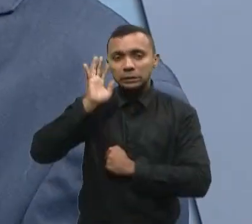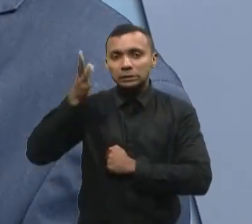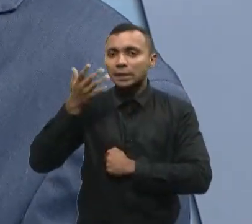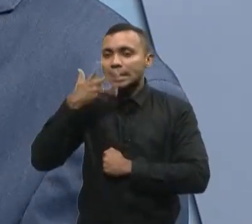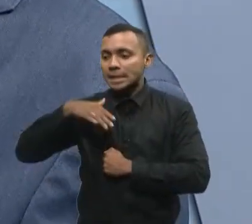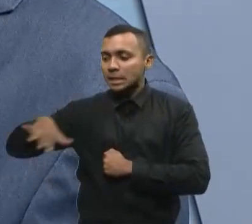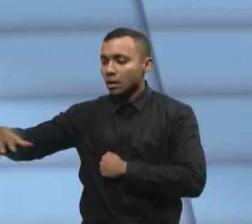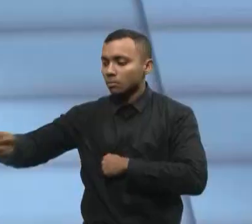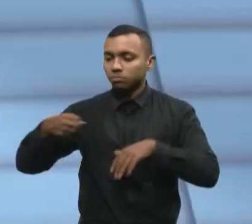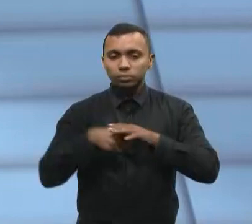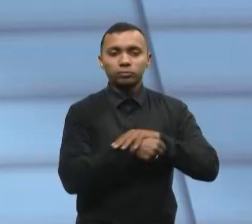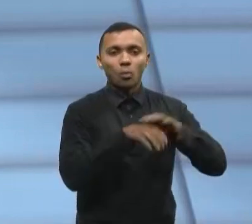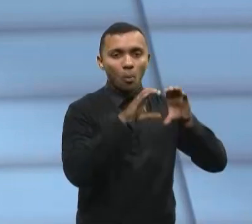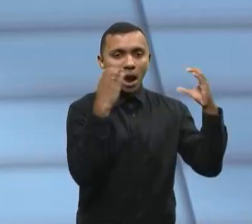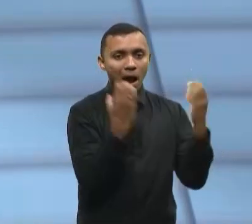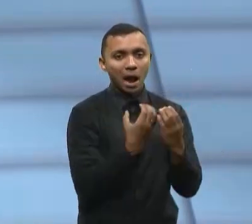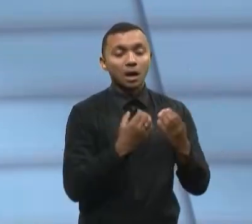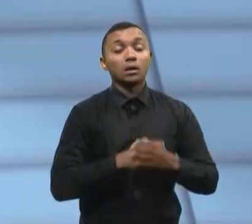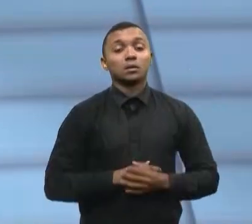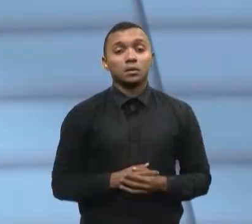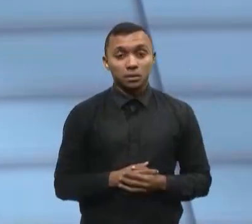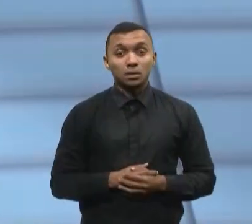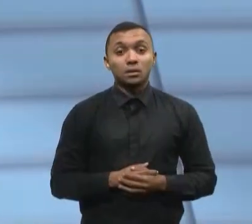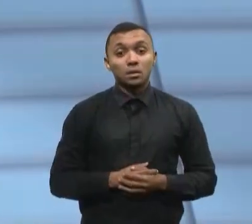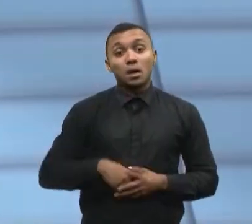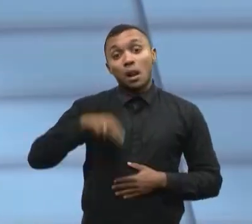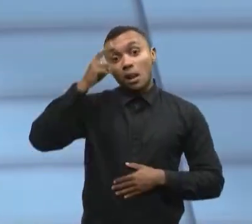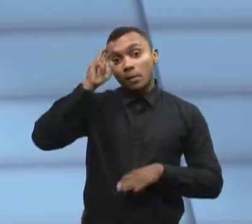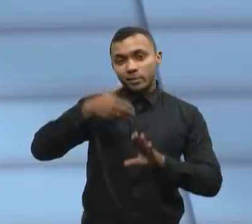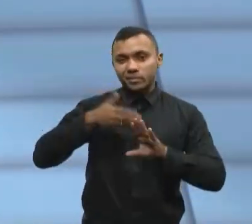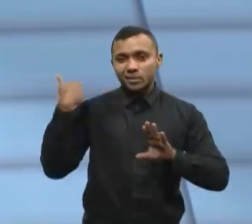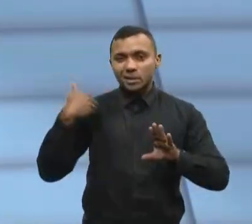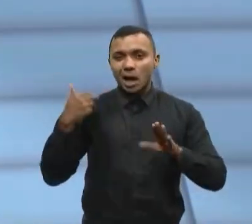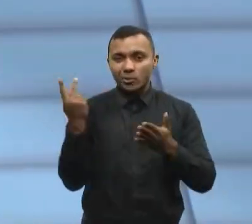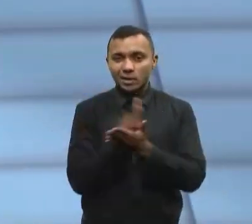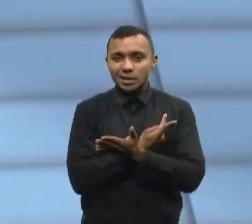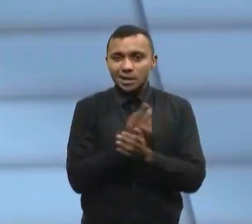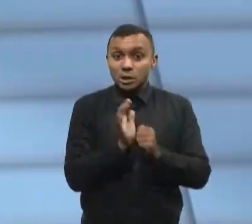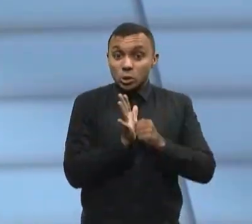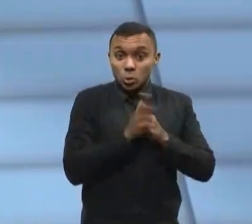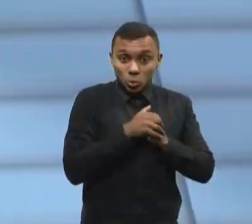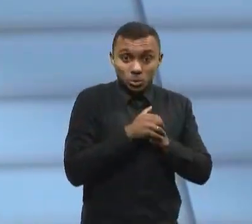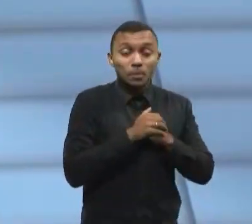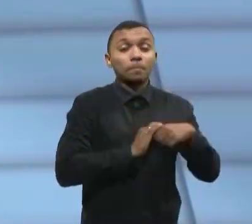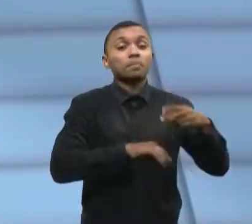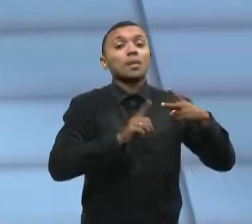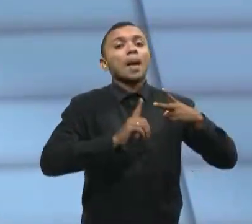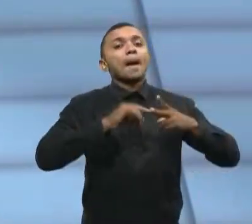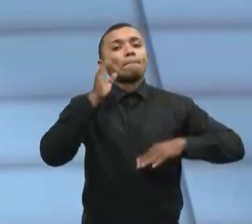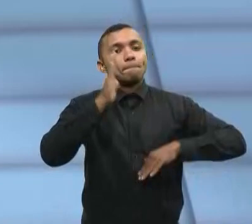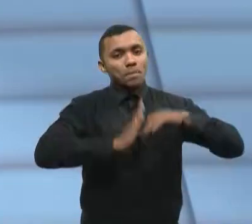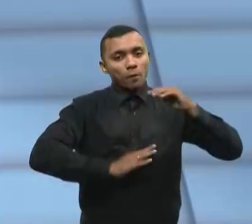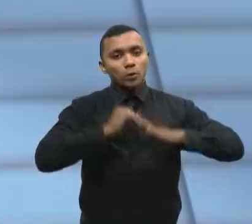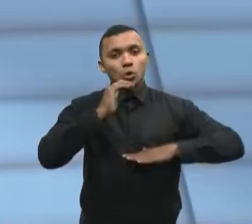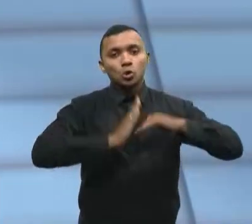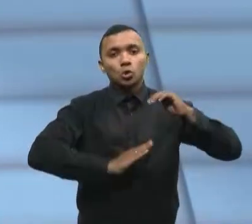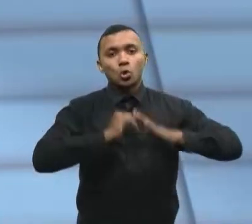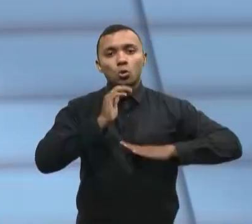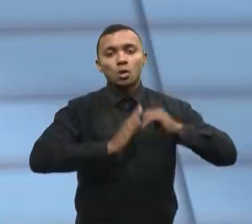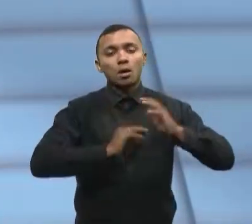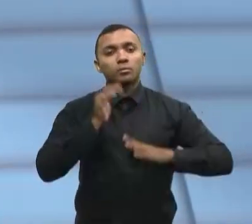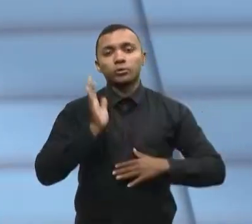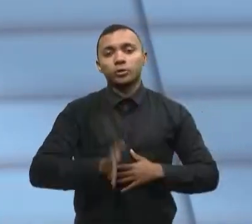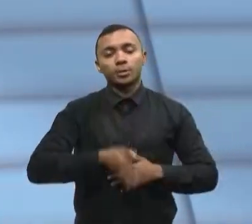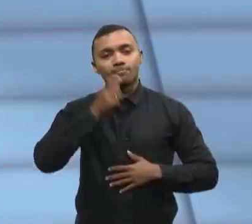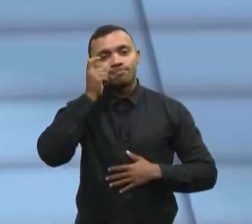gente evoluiu nesse lugar. Primeiro era escondido, num segundo momento os profissionais vieram muito nessa busca,